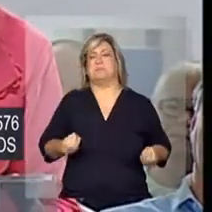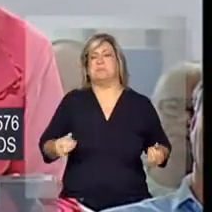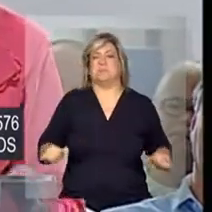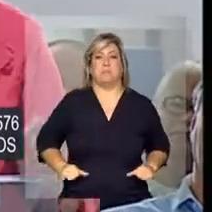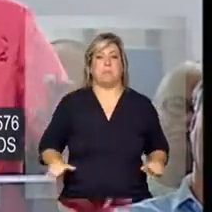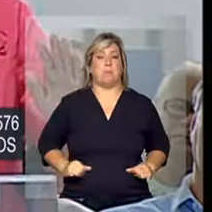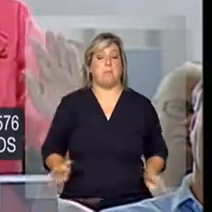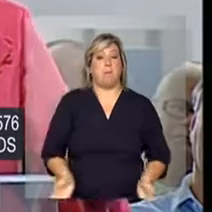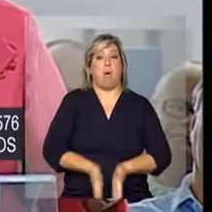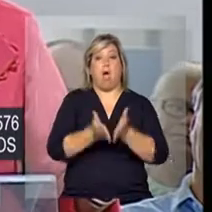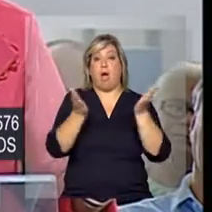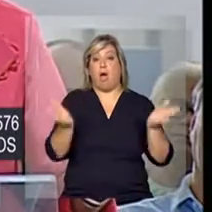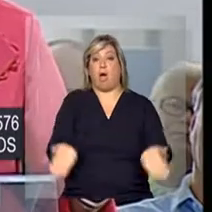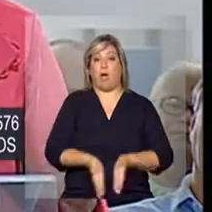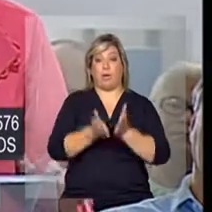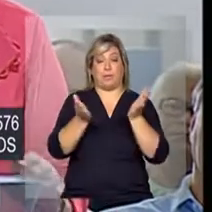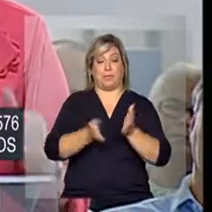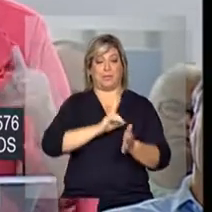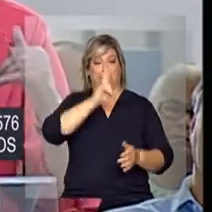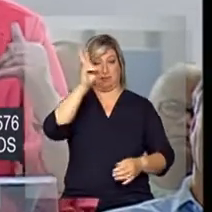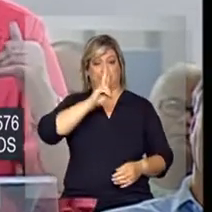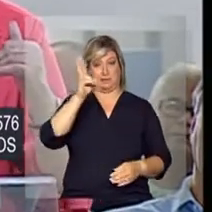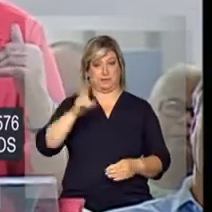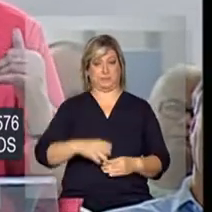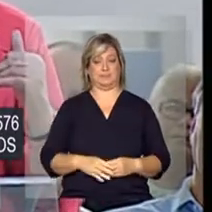pobres, muito pobres.